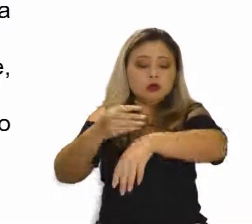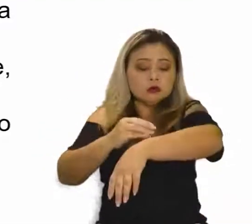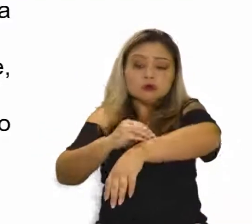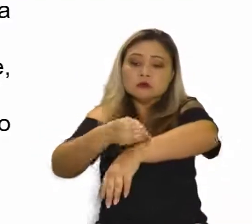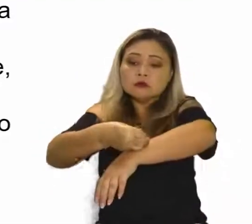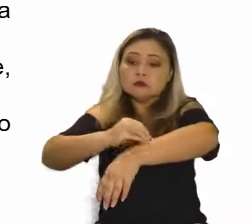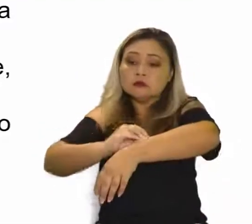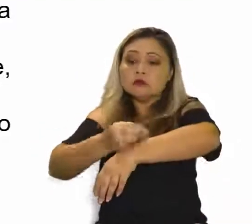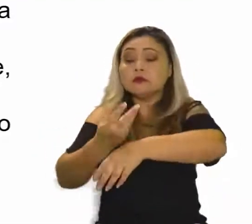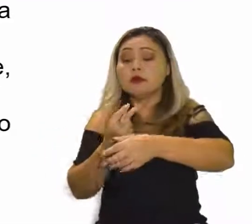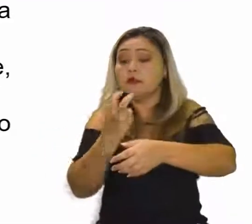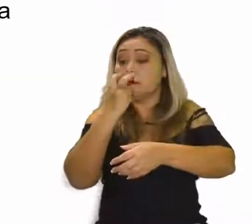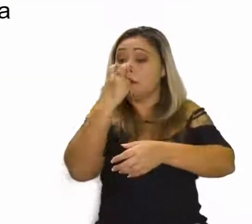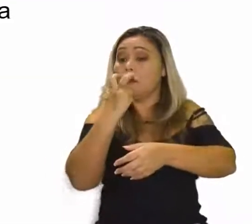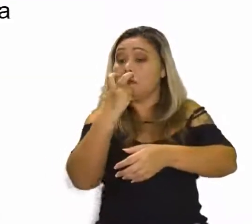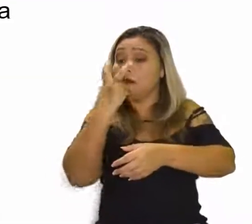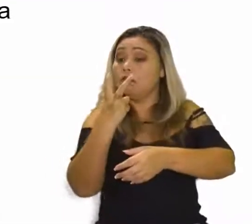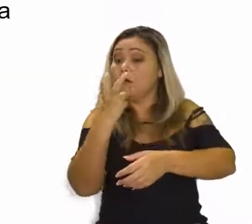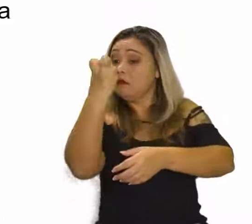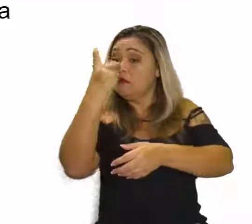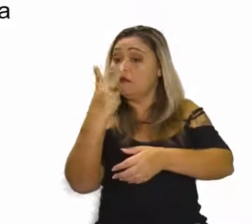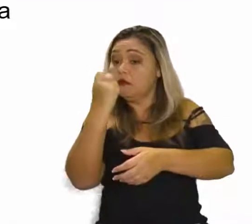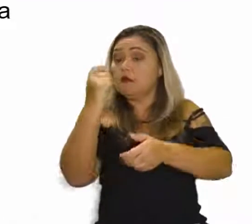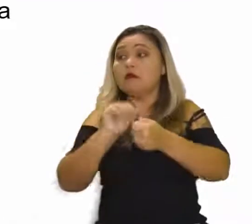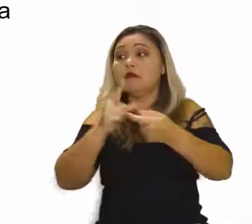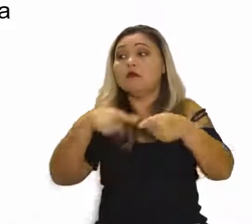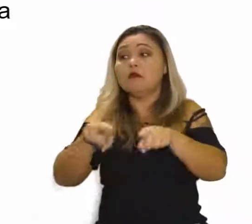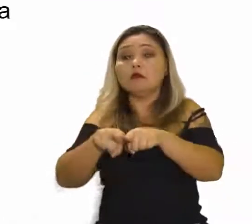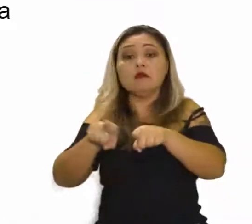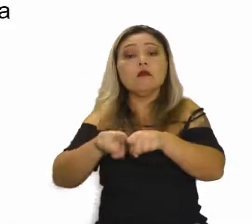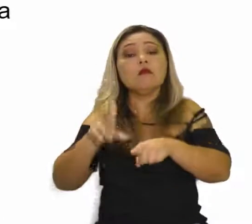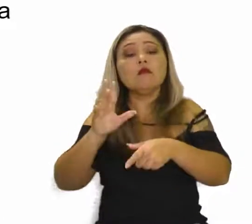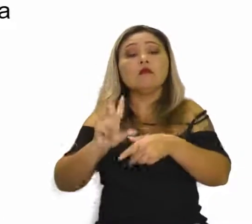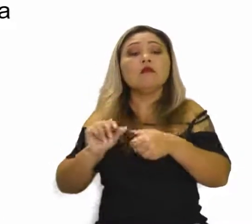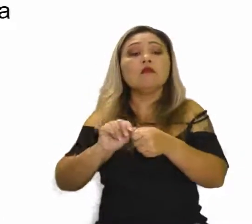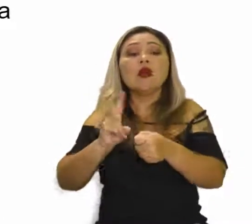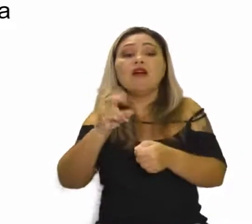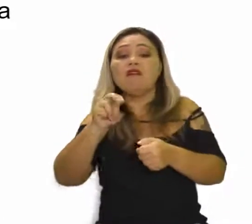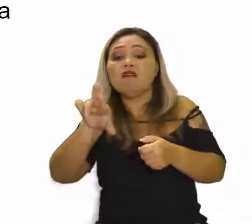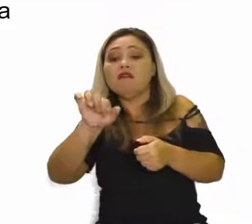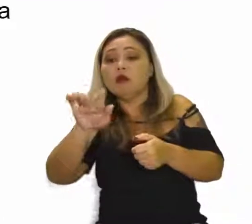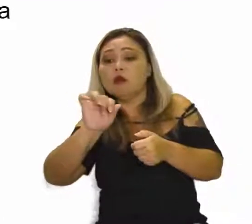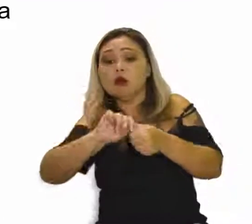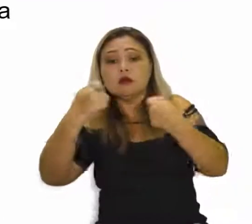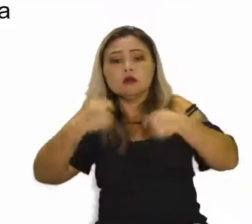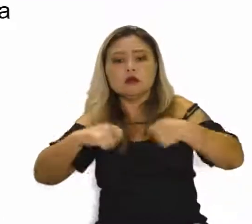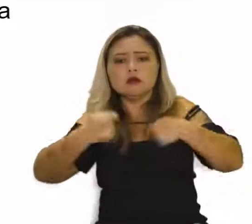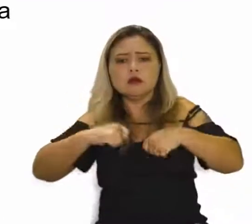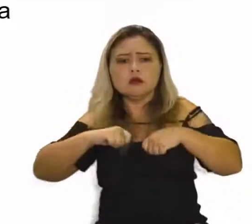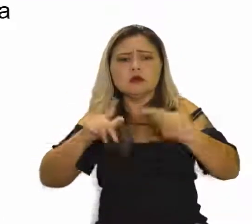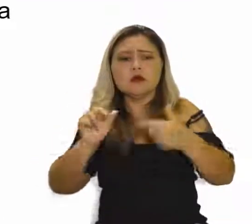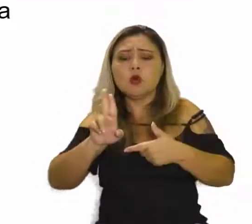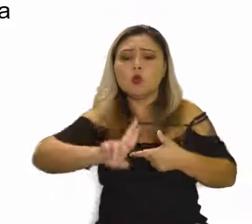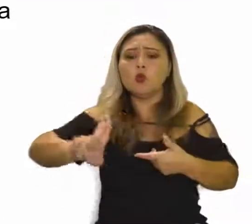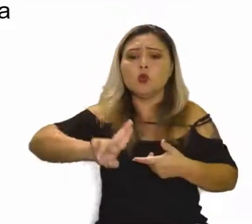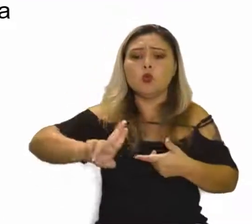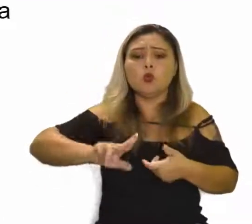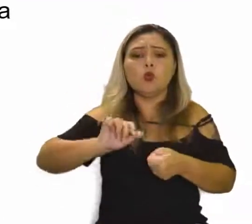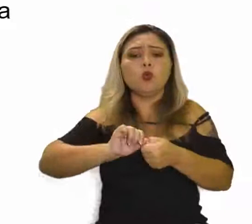tá? E pela narina, tem tudo isso. Relação da vermifugação é necessária através também da aplicação